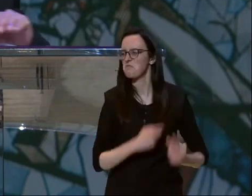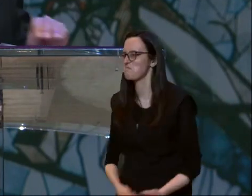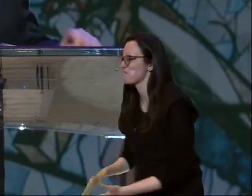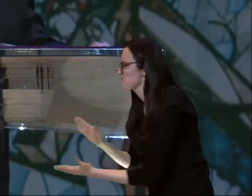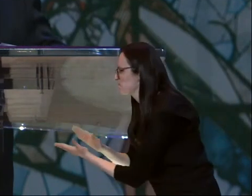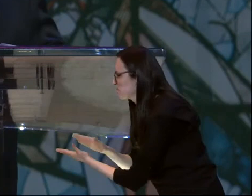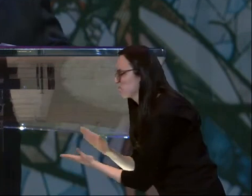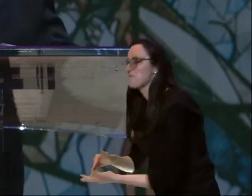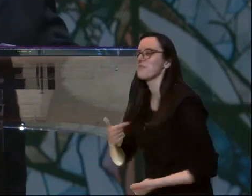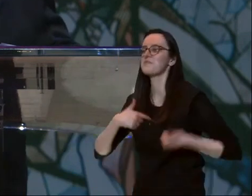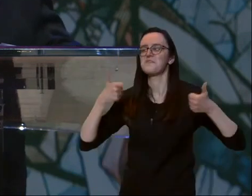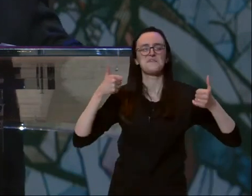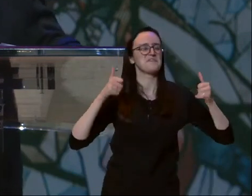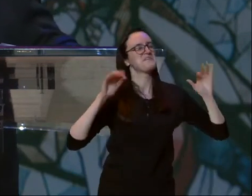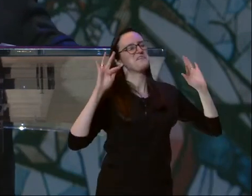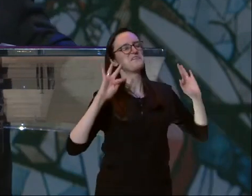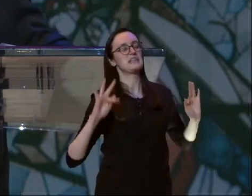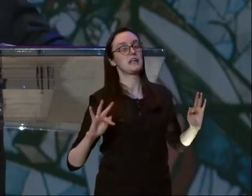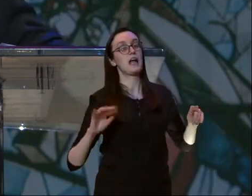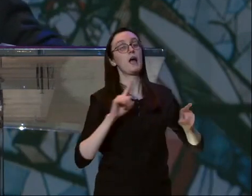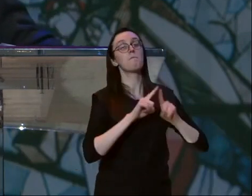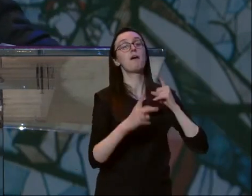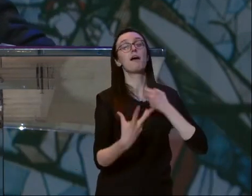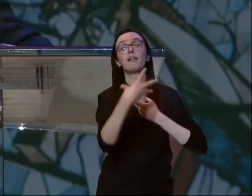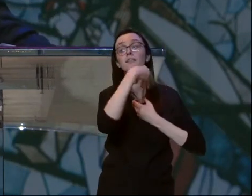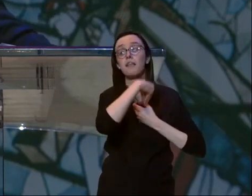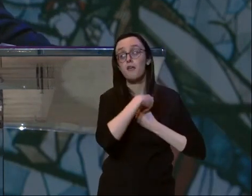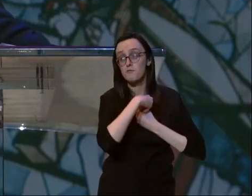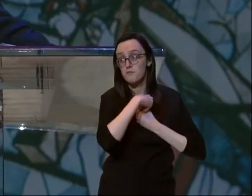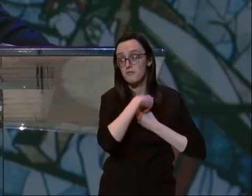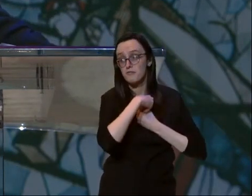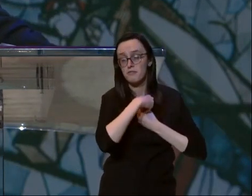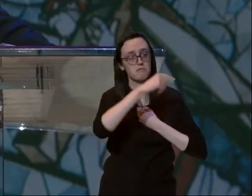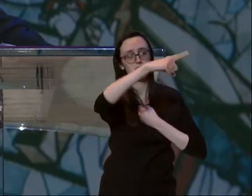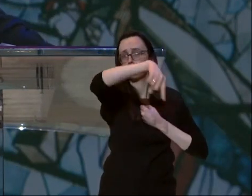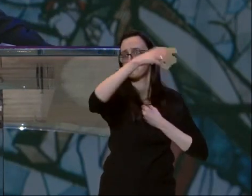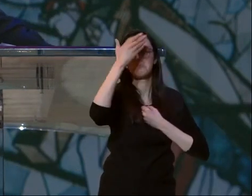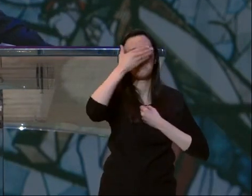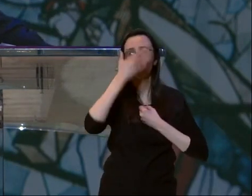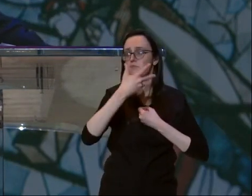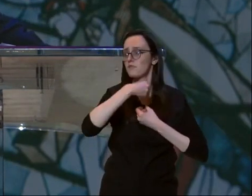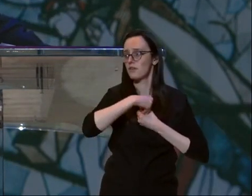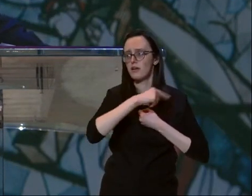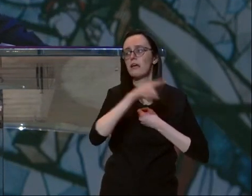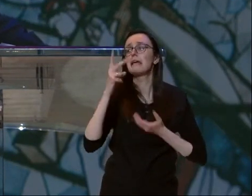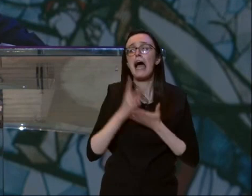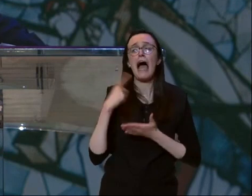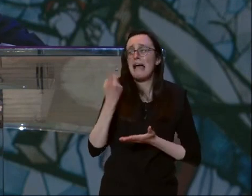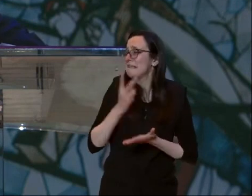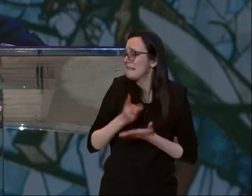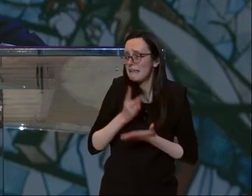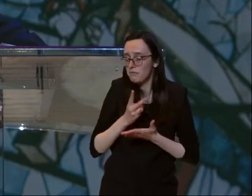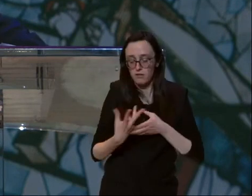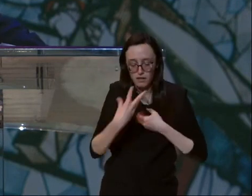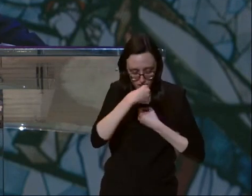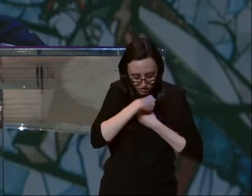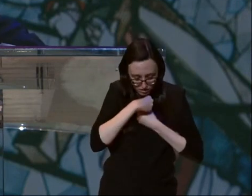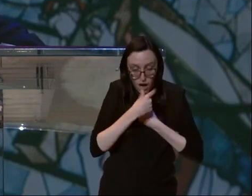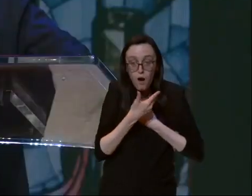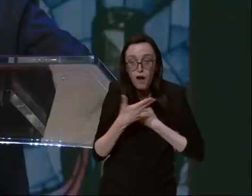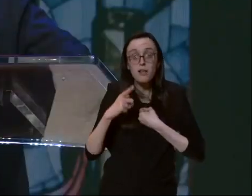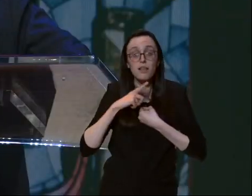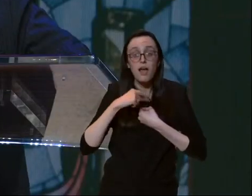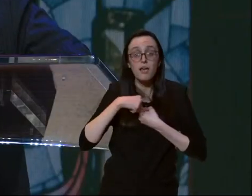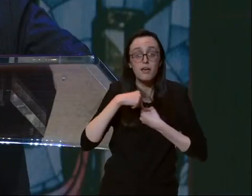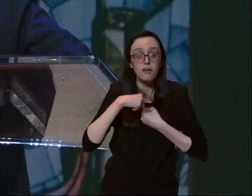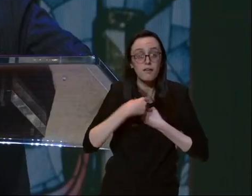virtudes, porém, temos alguma coisa. Há um porém em nossa vida. Há ou não